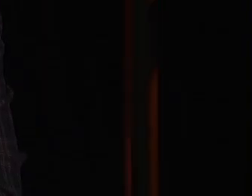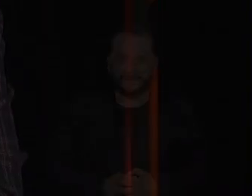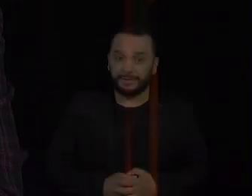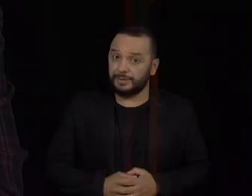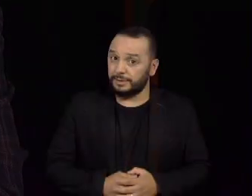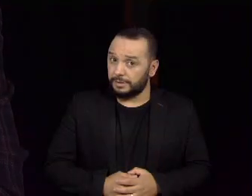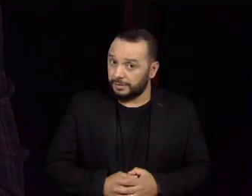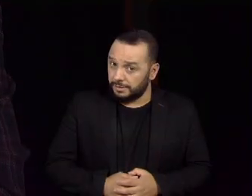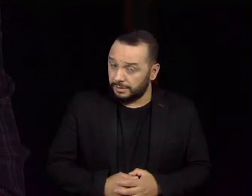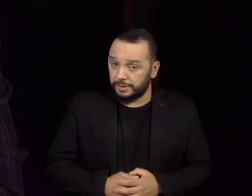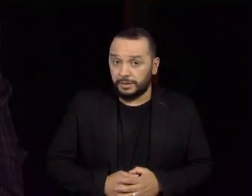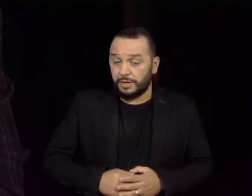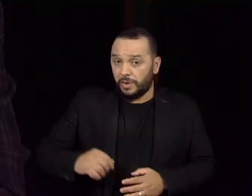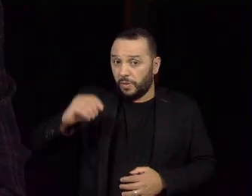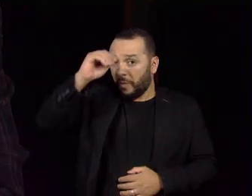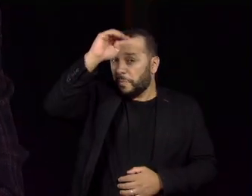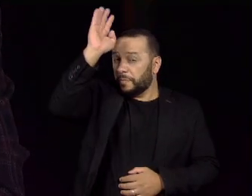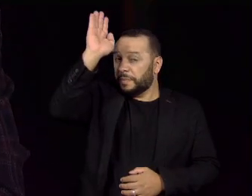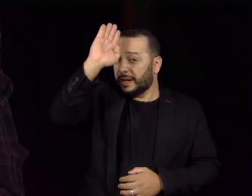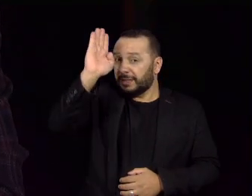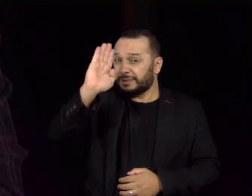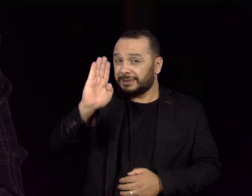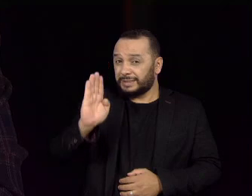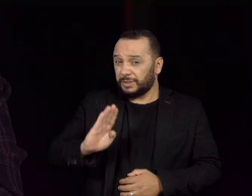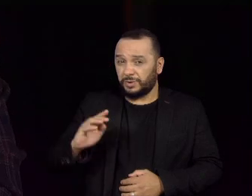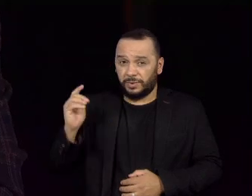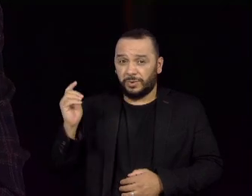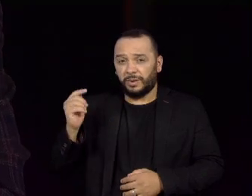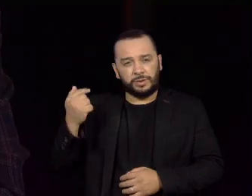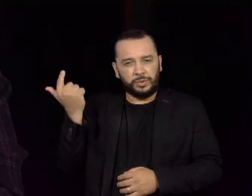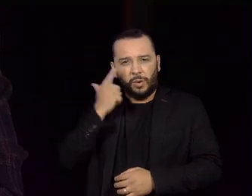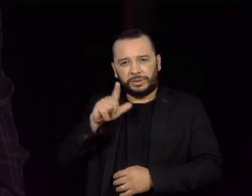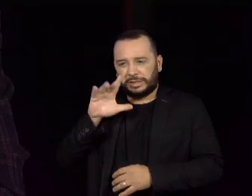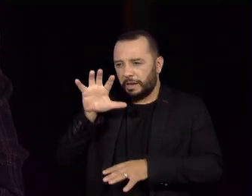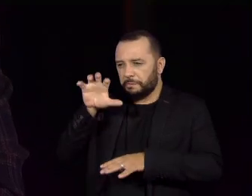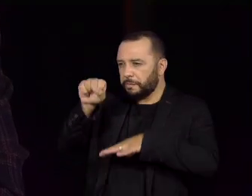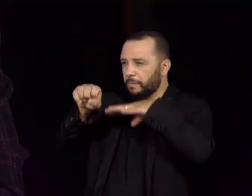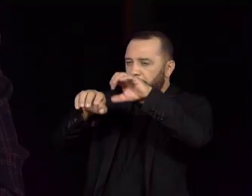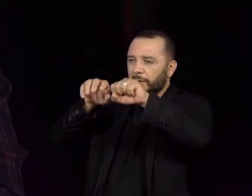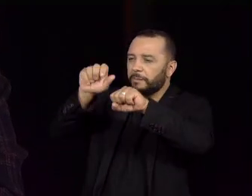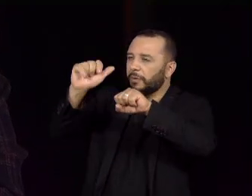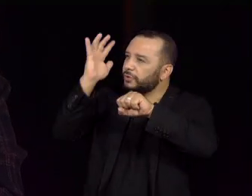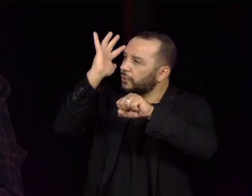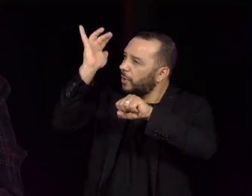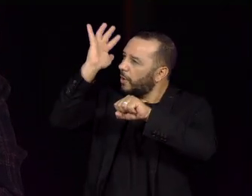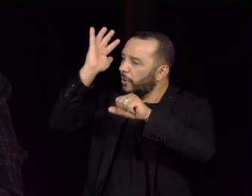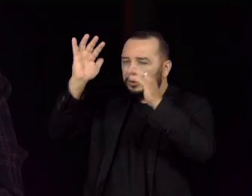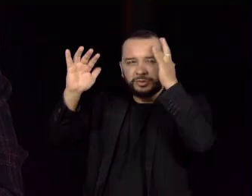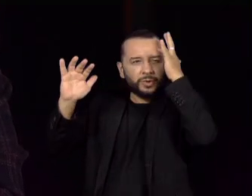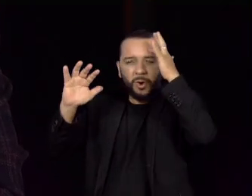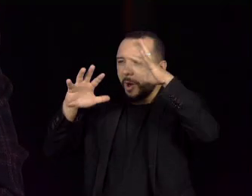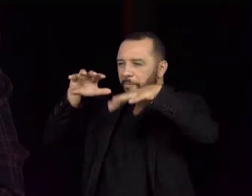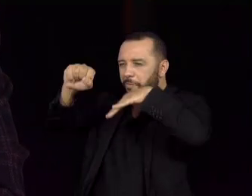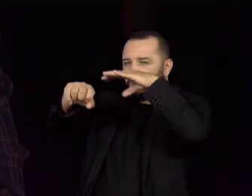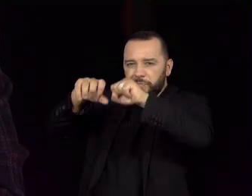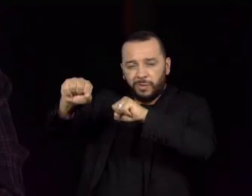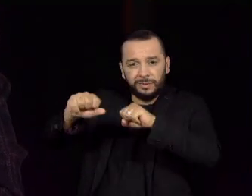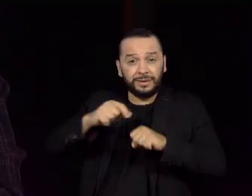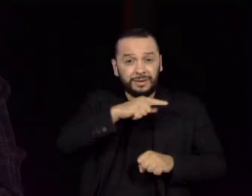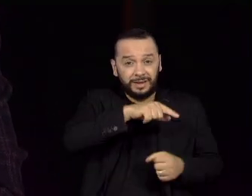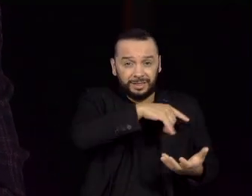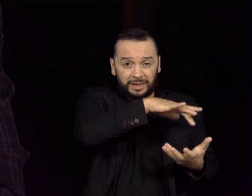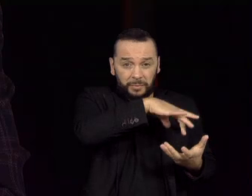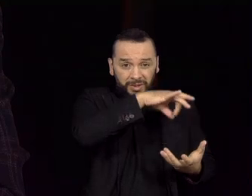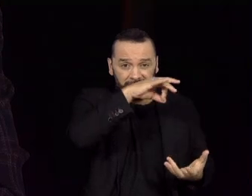A conquista do Brasil, sonhado por cada um de nós, não pode prescindir da democracia. Ela é nosso legado,